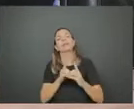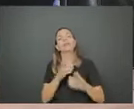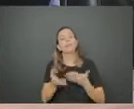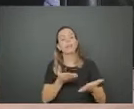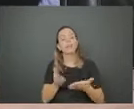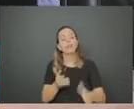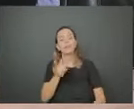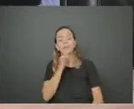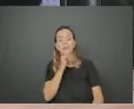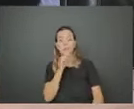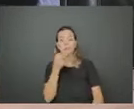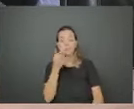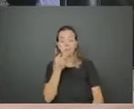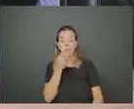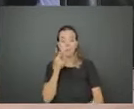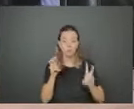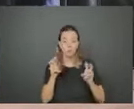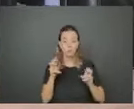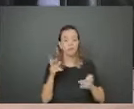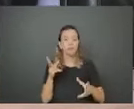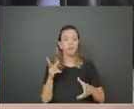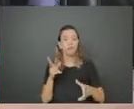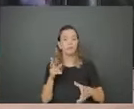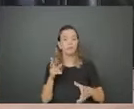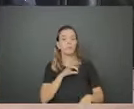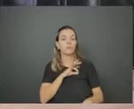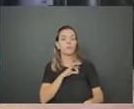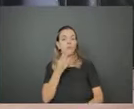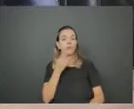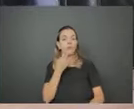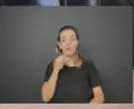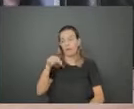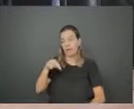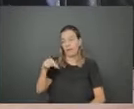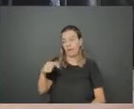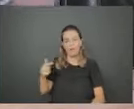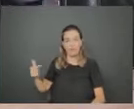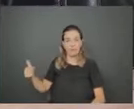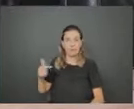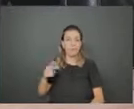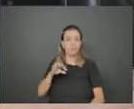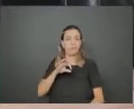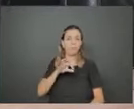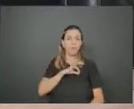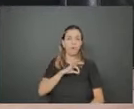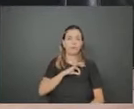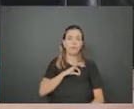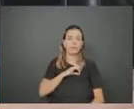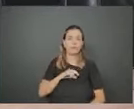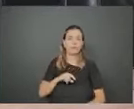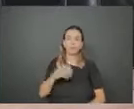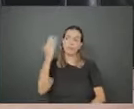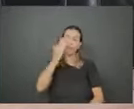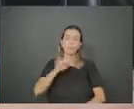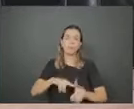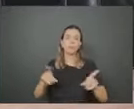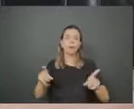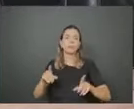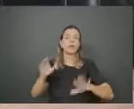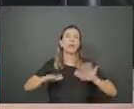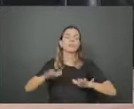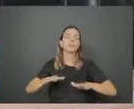podemos criticar, né? Falar que não tem policiamento aqui, mas nós não estamos vendo. Né? Pode estar passando uma viatura ali agora, ou lá. Né? Nós